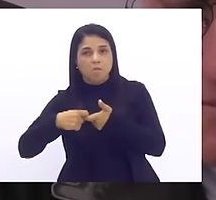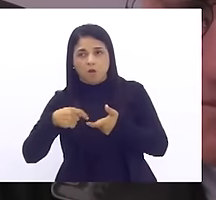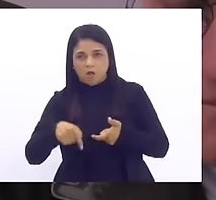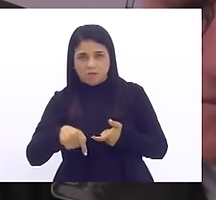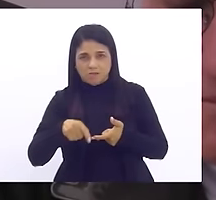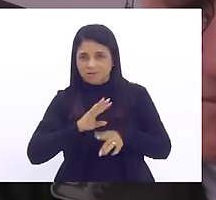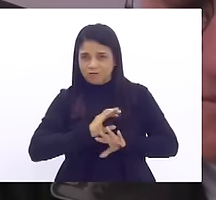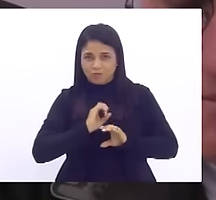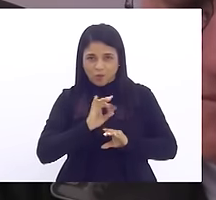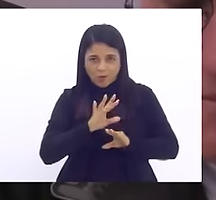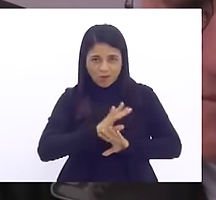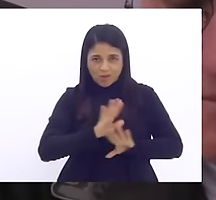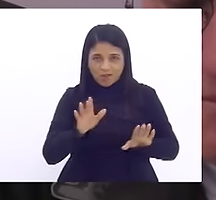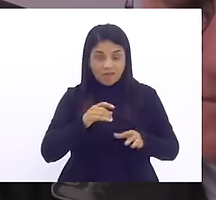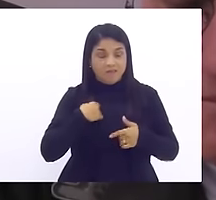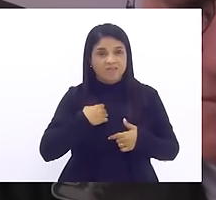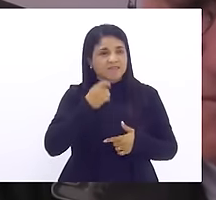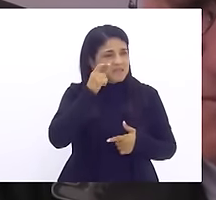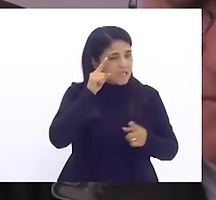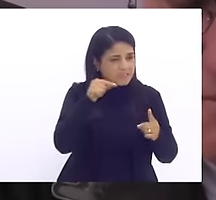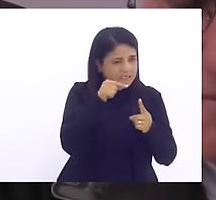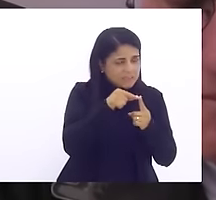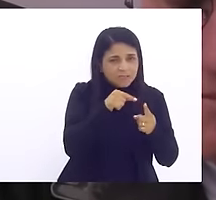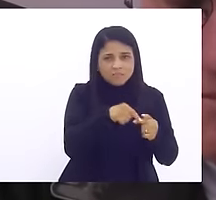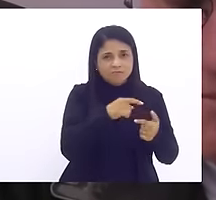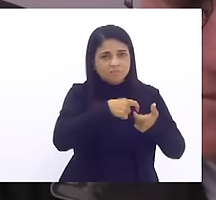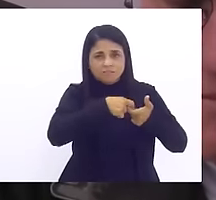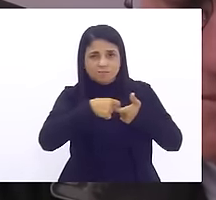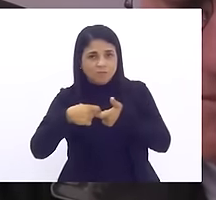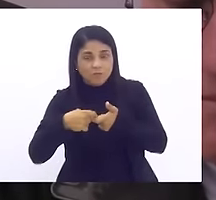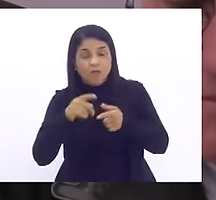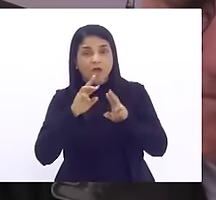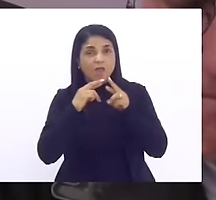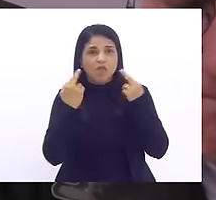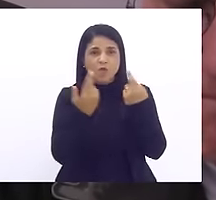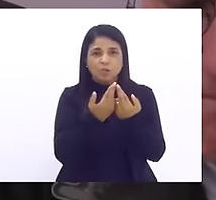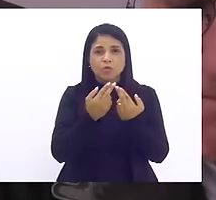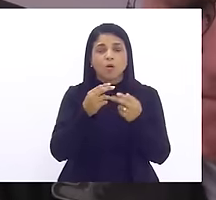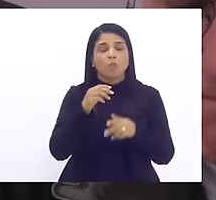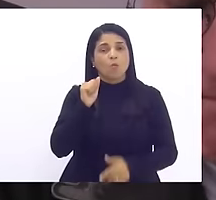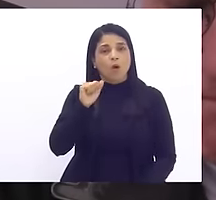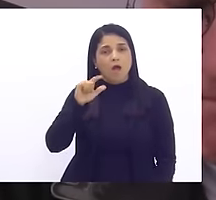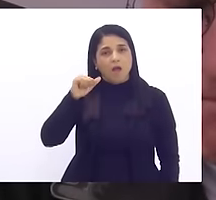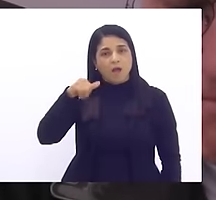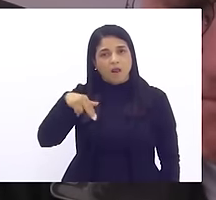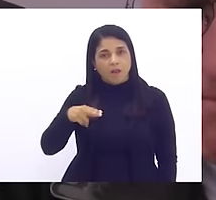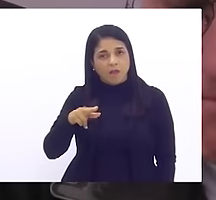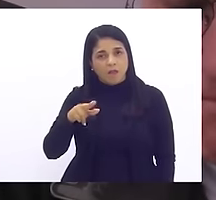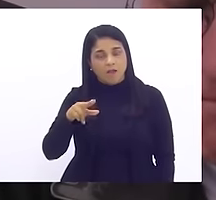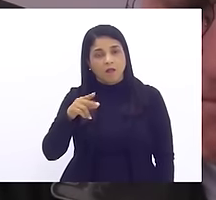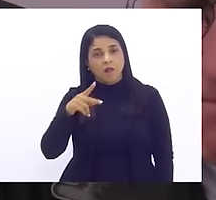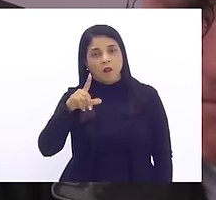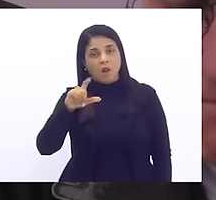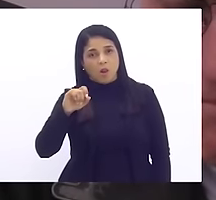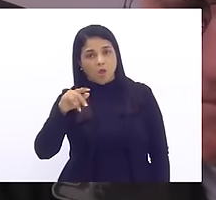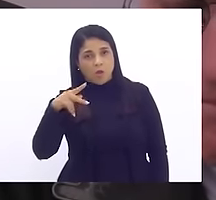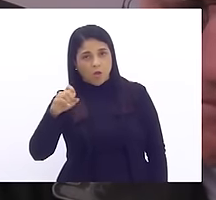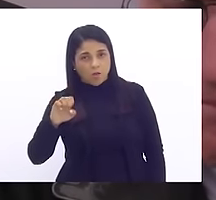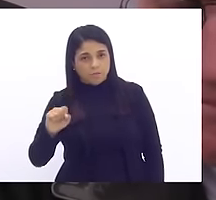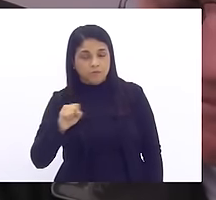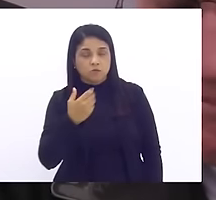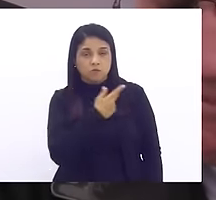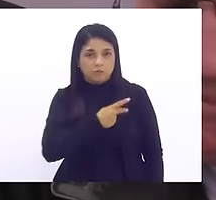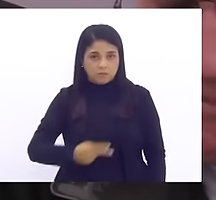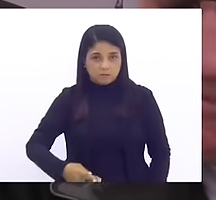tenhamos a intenção e rebocar se o Detran tanto é que após aquela reunião com o deputada anão Lopes o deputado estiveram com o presidente Marcos a mim ele terminou